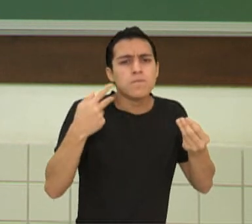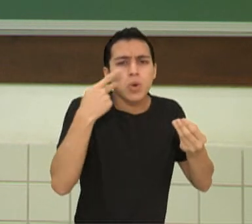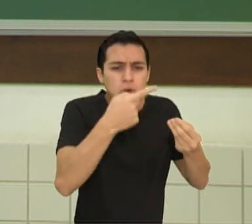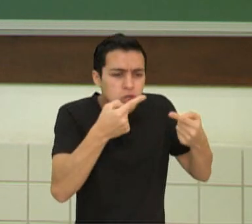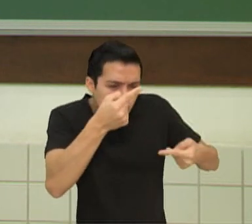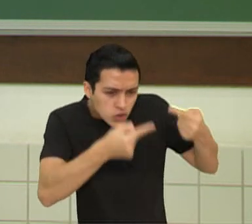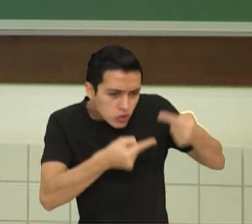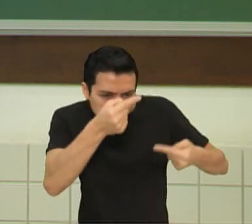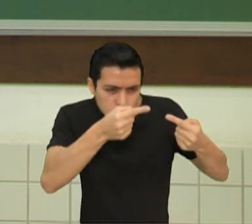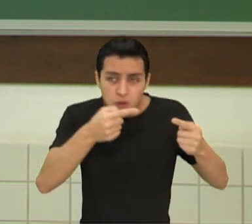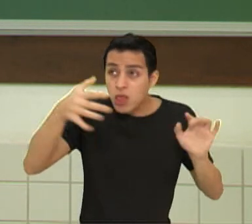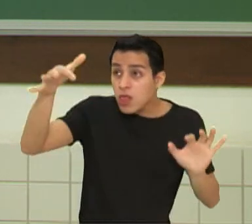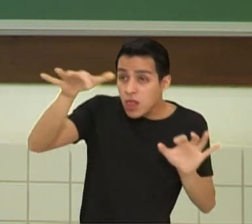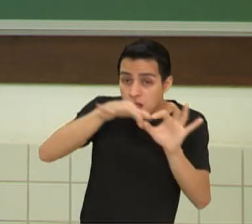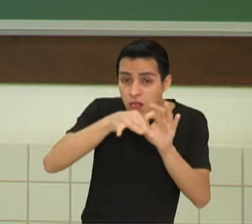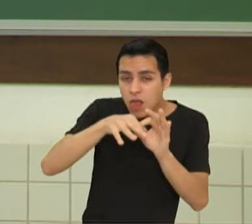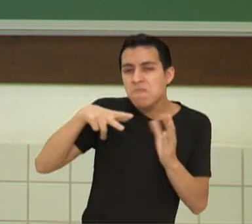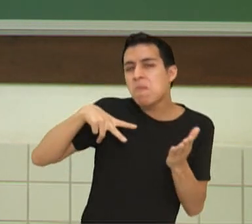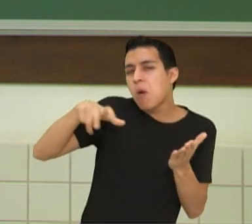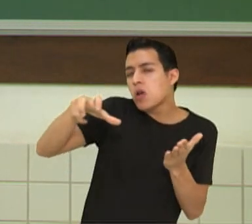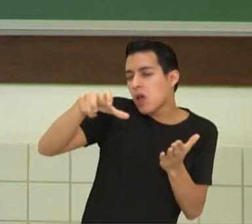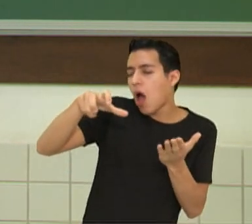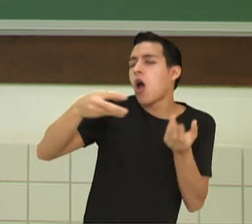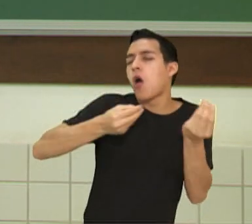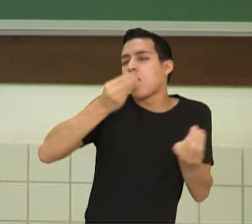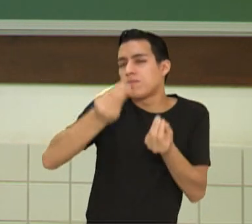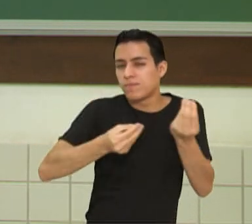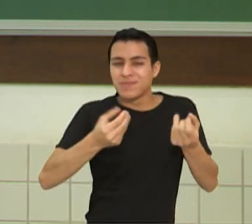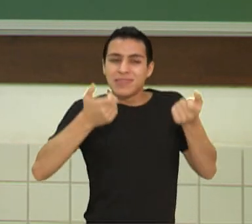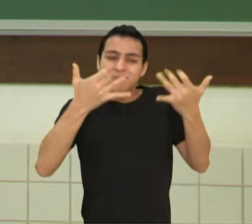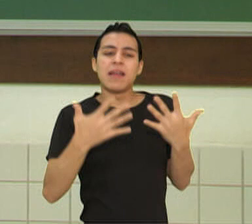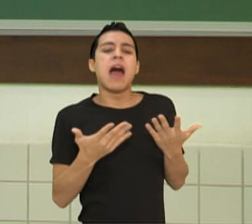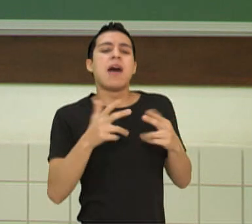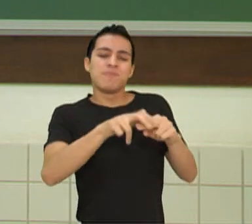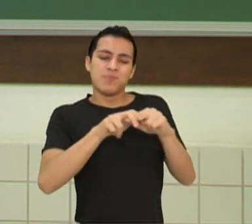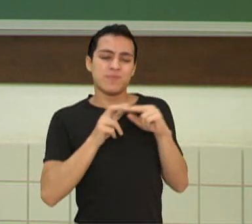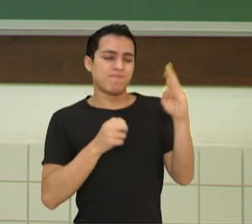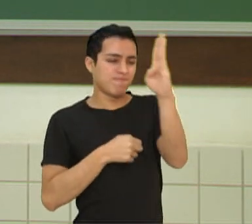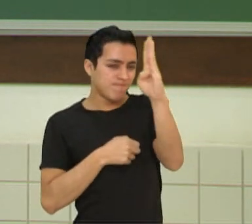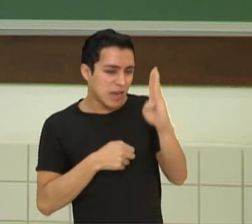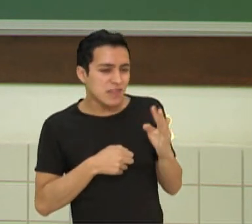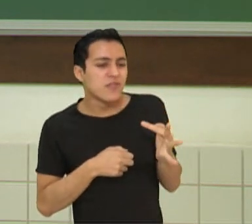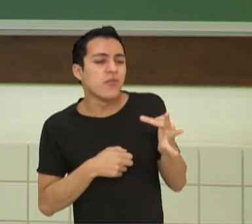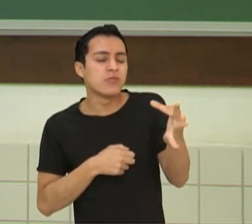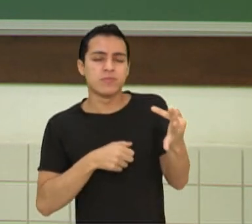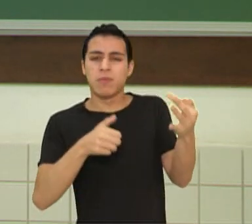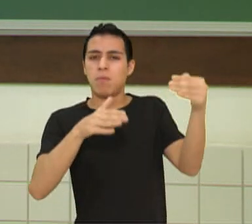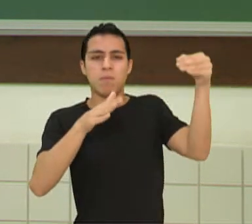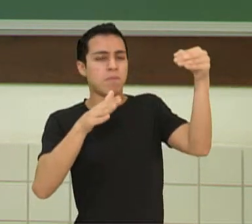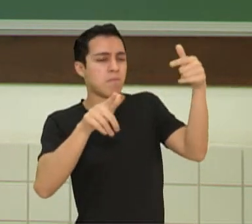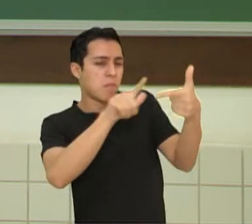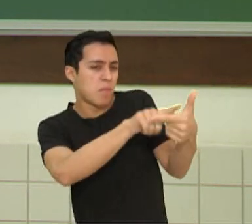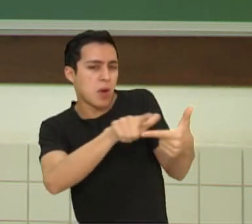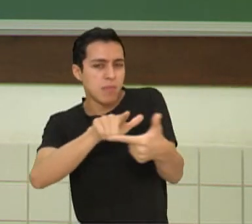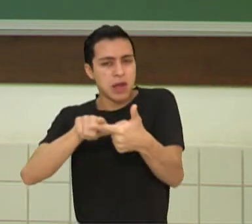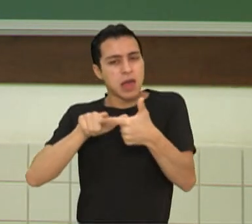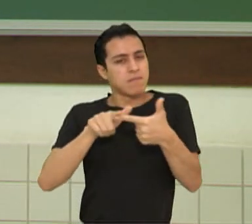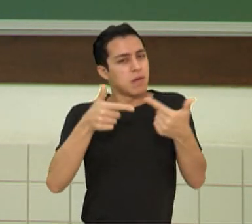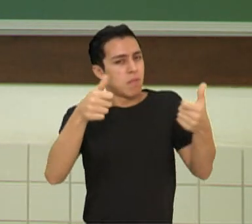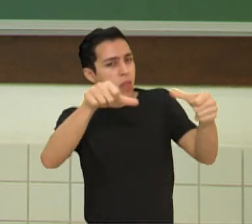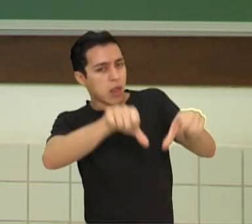colônia vai explicar todas as mazelas sociais do Brasil futuramente. E